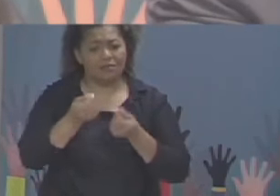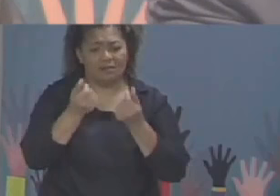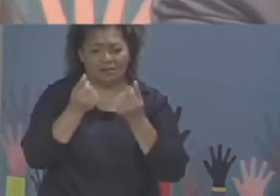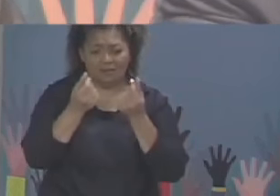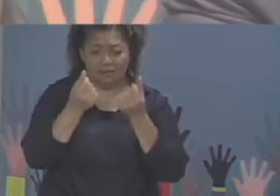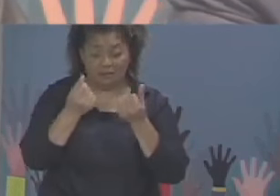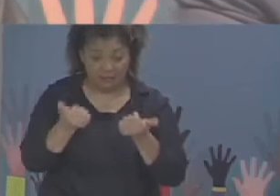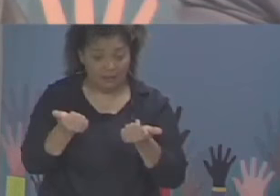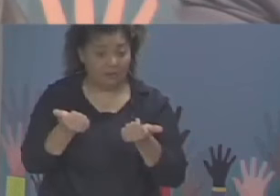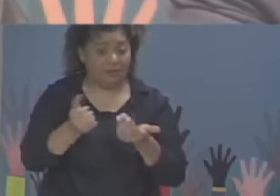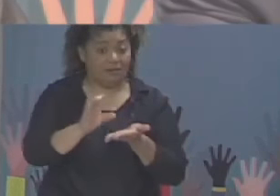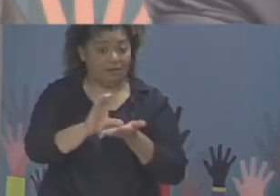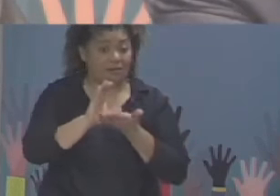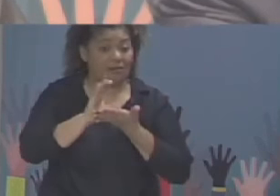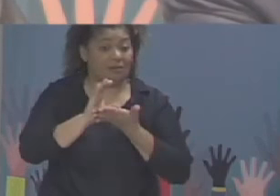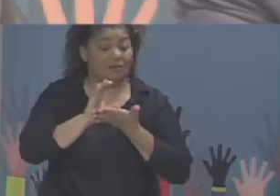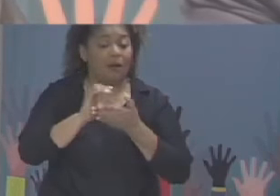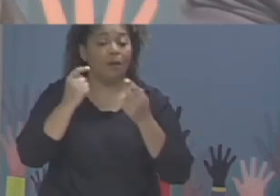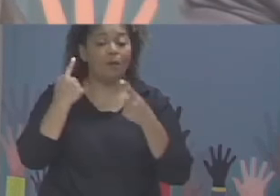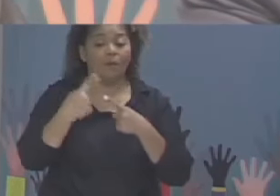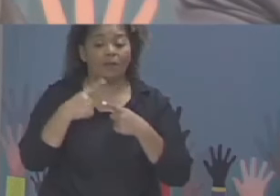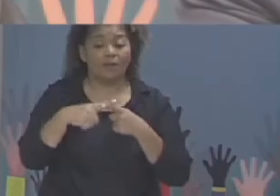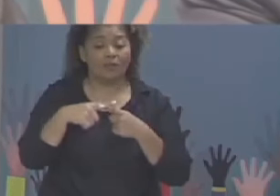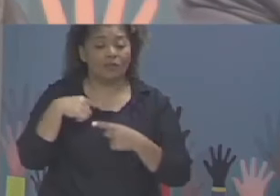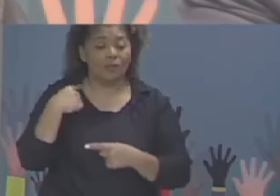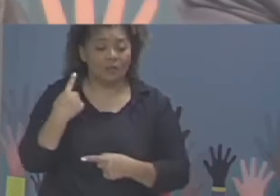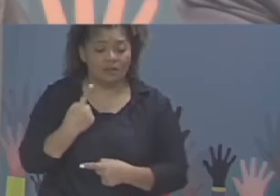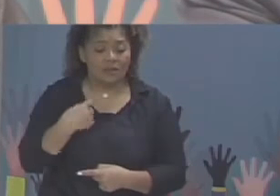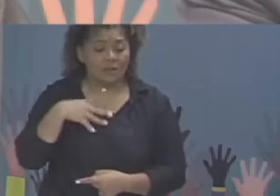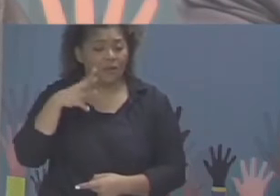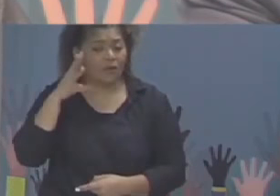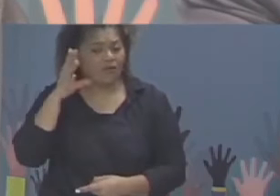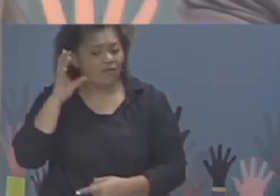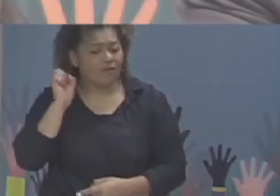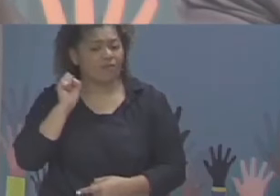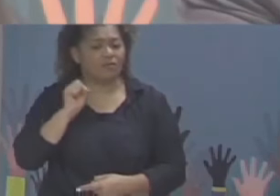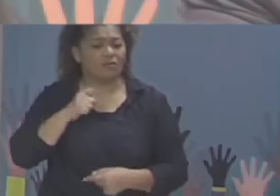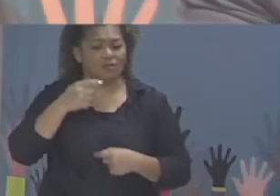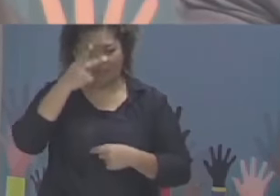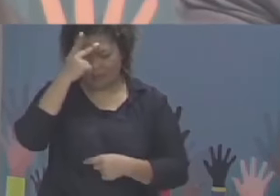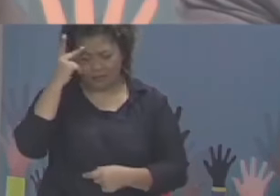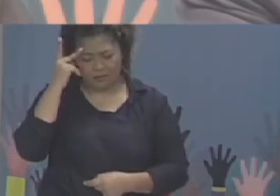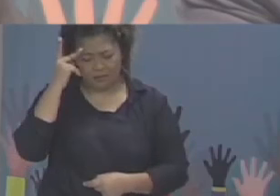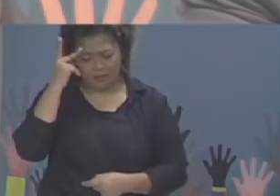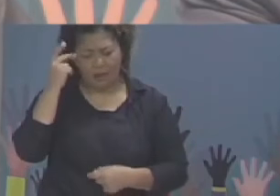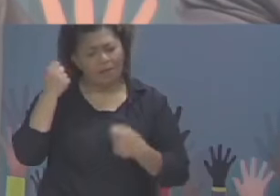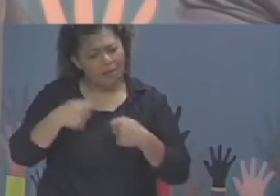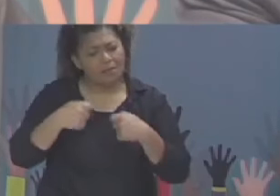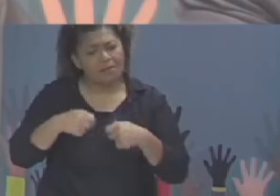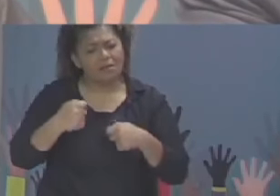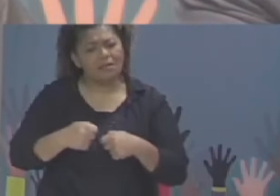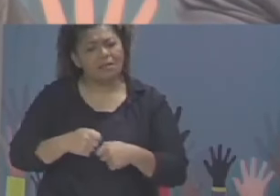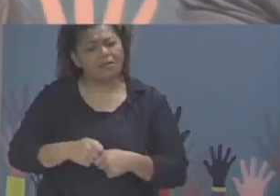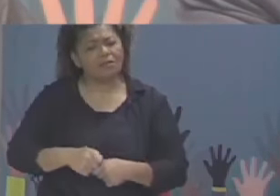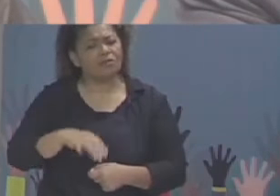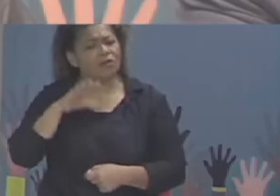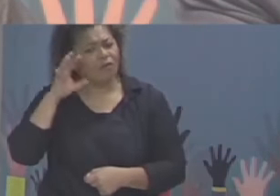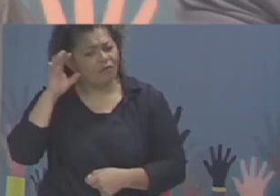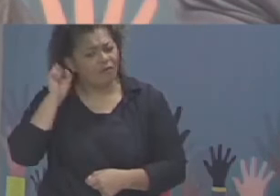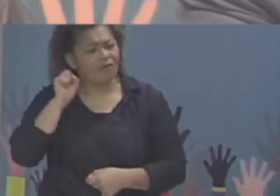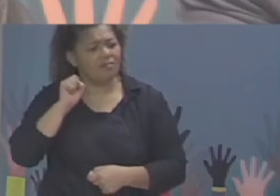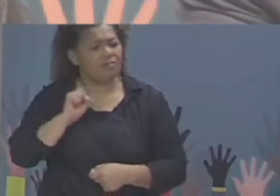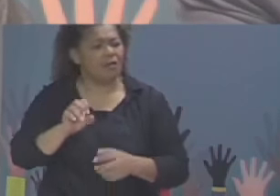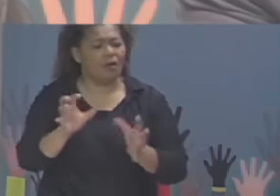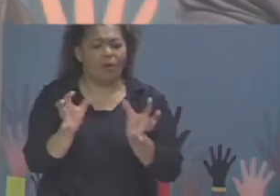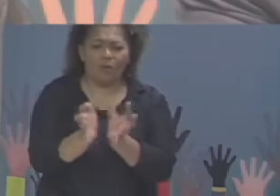Concílios. É por isso que nós sempre nos pautamos na escuta. Precisamos ouvir as pessoas, nós precisamos ouvir a nossa categoria. Não podemos